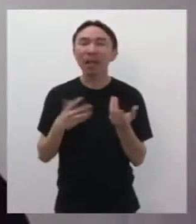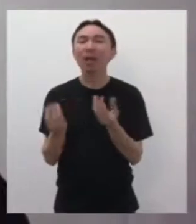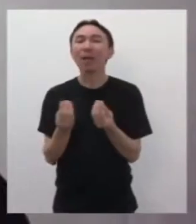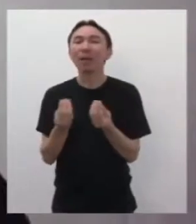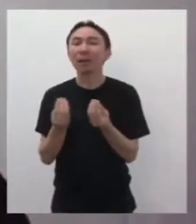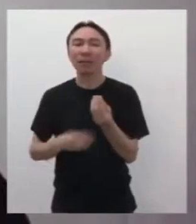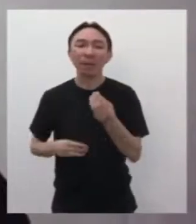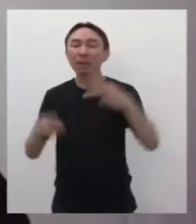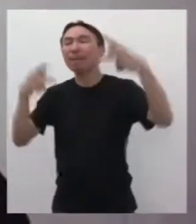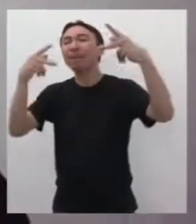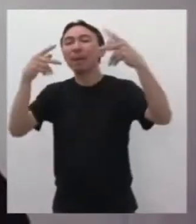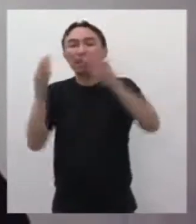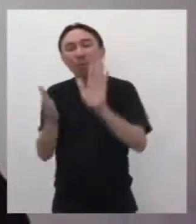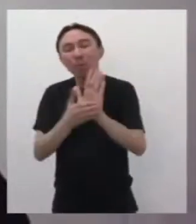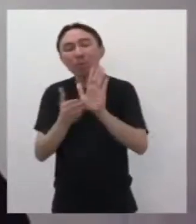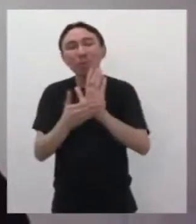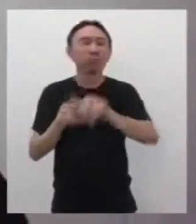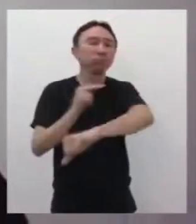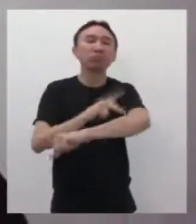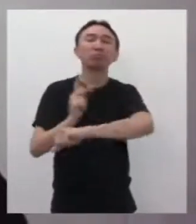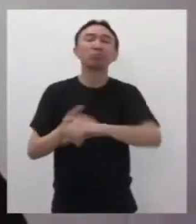pedagógica?